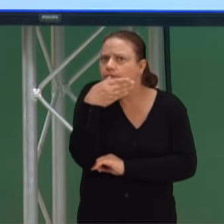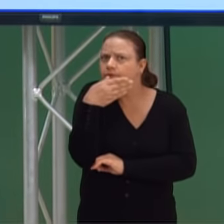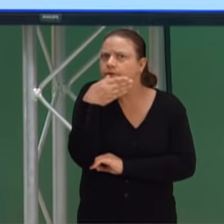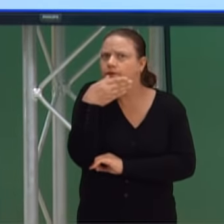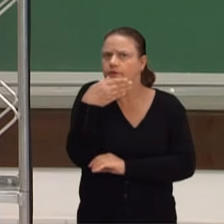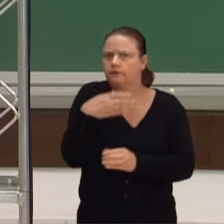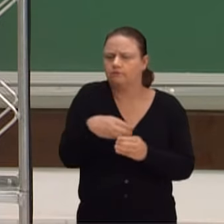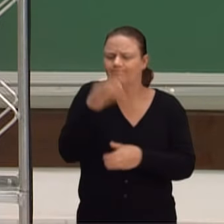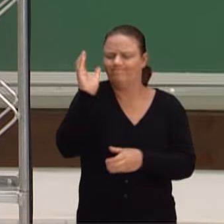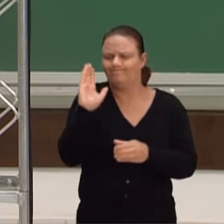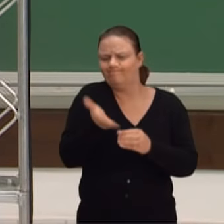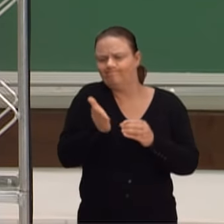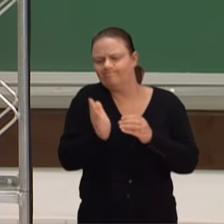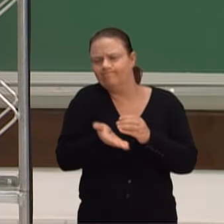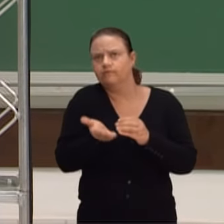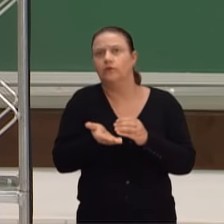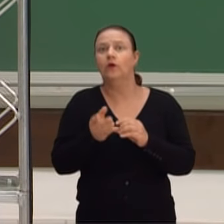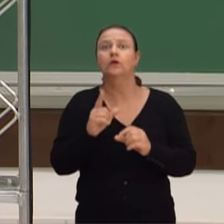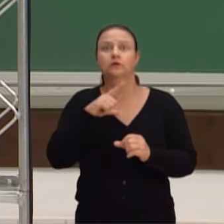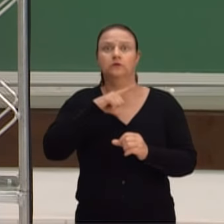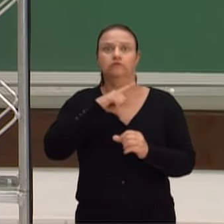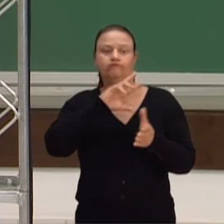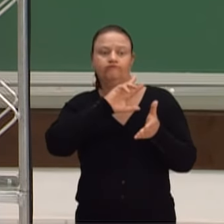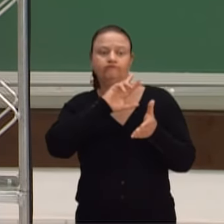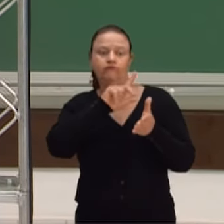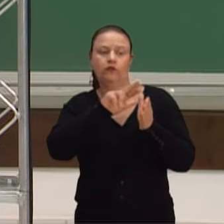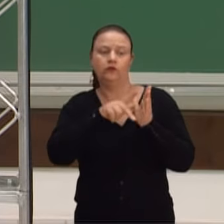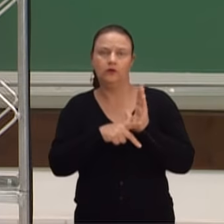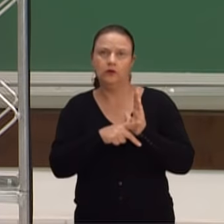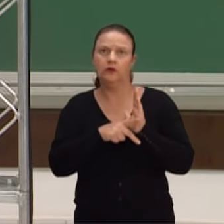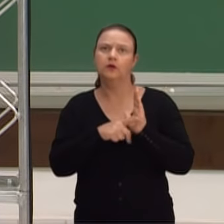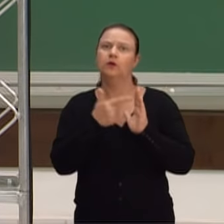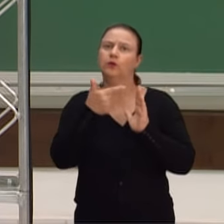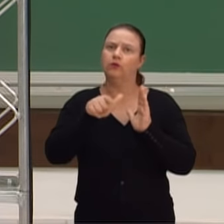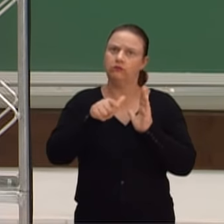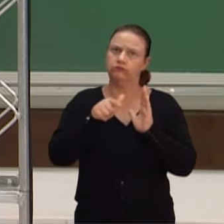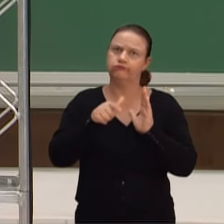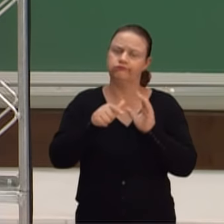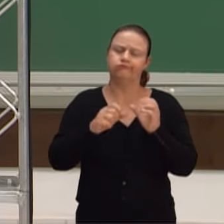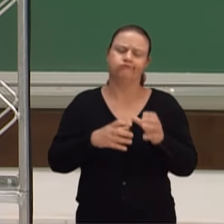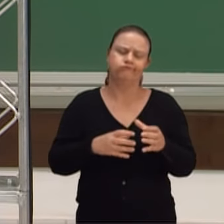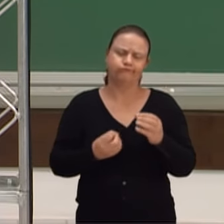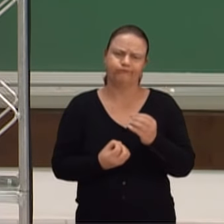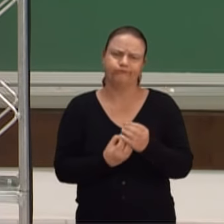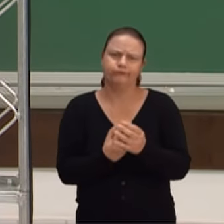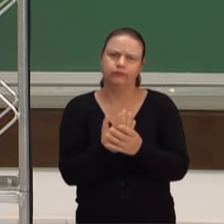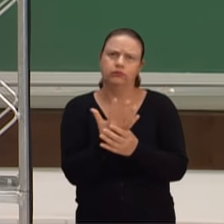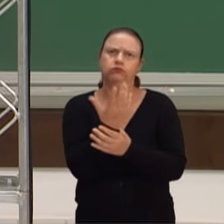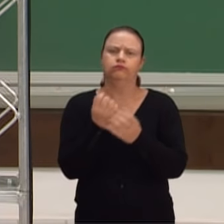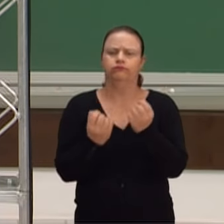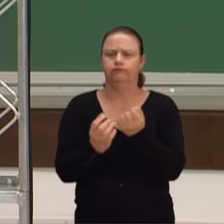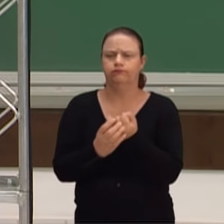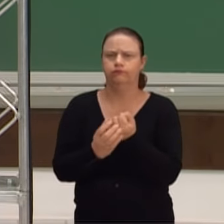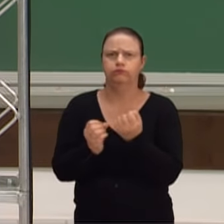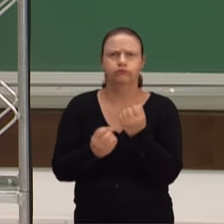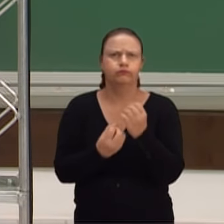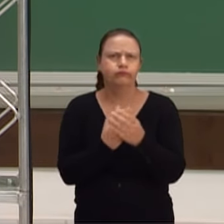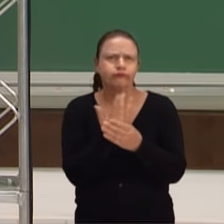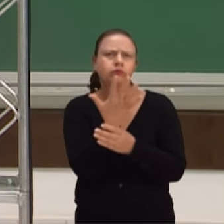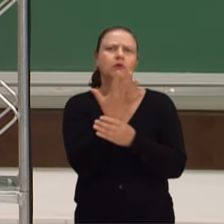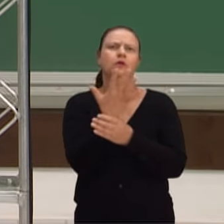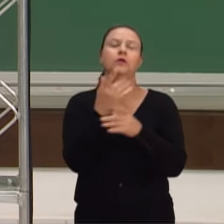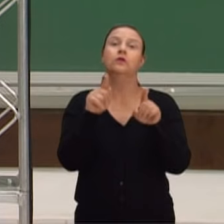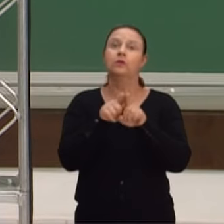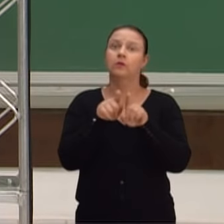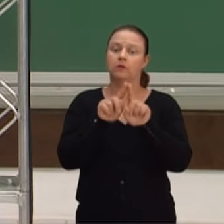outras produções do Brasil, como a gente anotou na última aula. Não era só cana-de-açúcar. Lembra que uma bem importante era a pecuária, que vinha